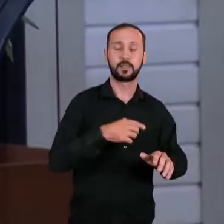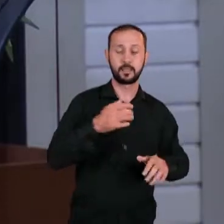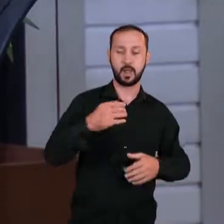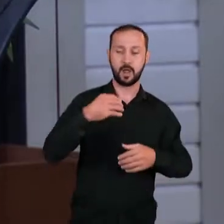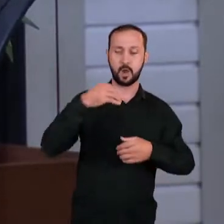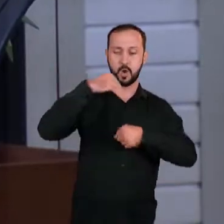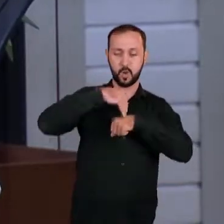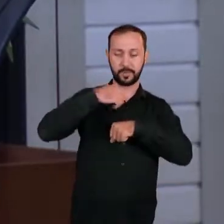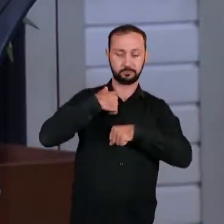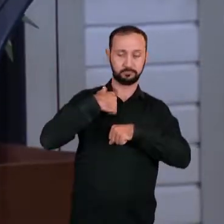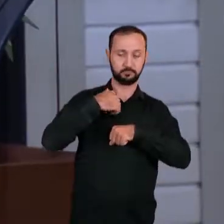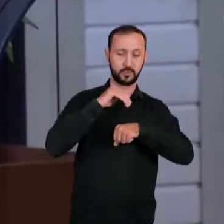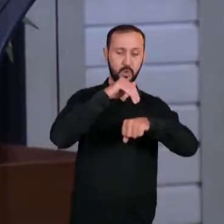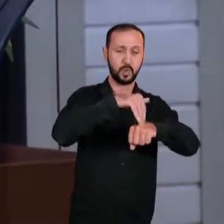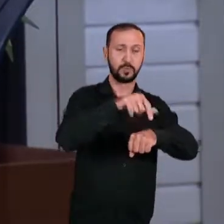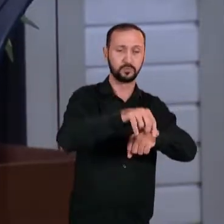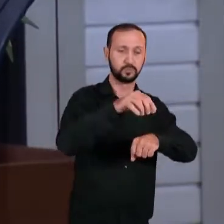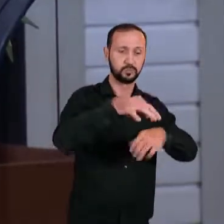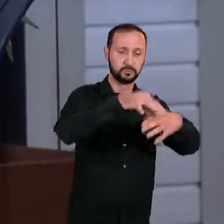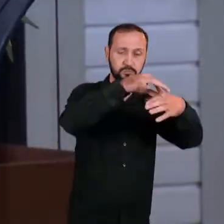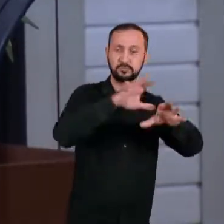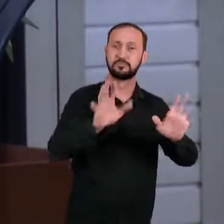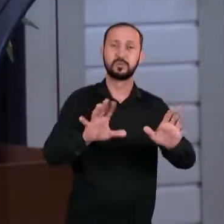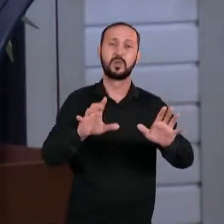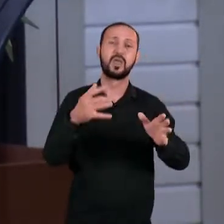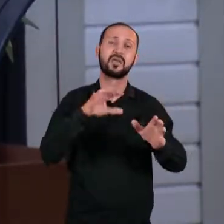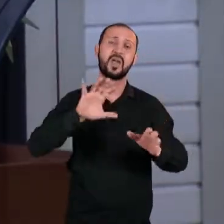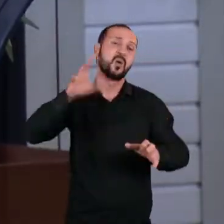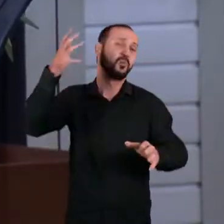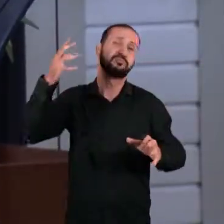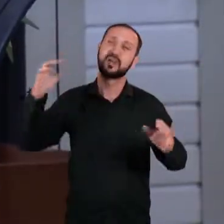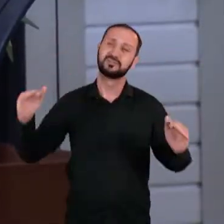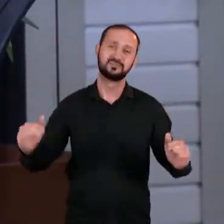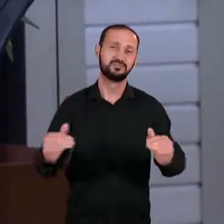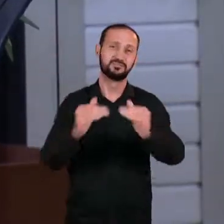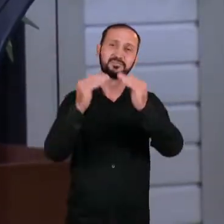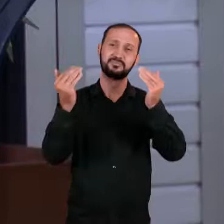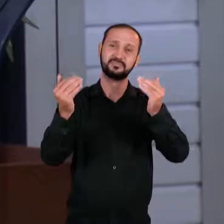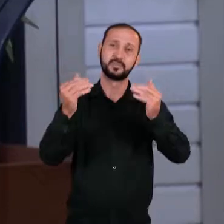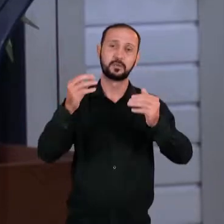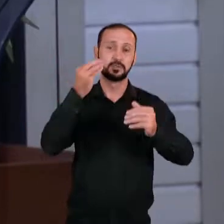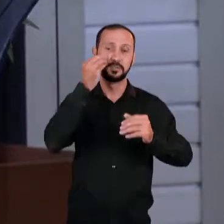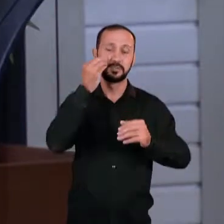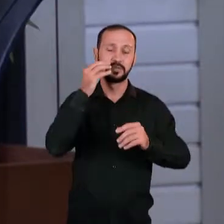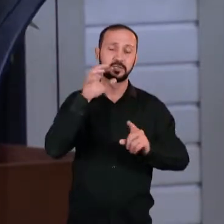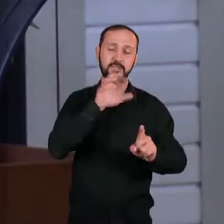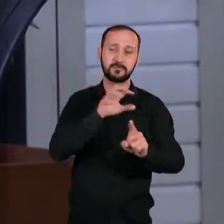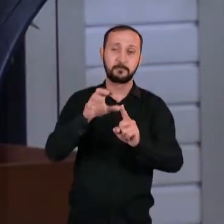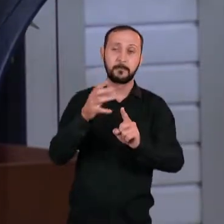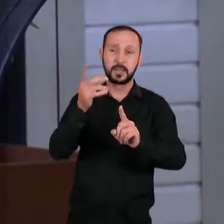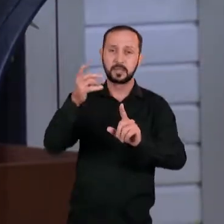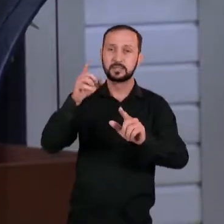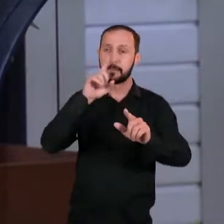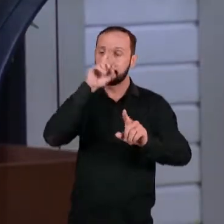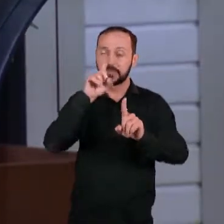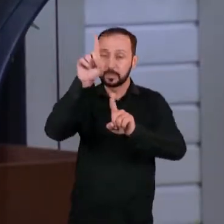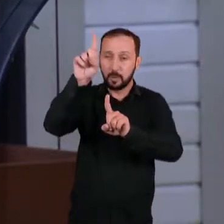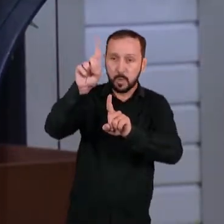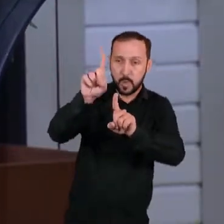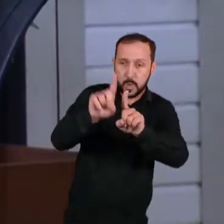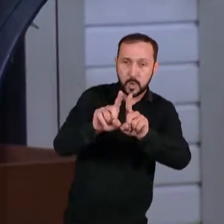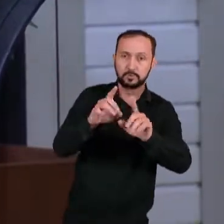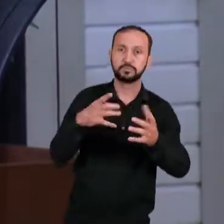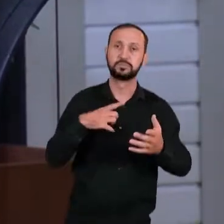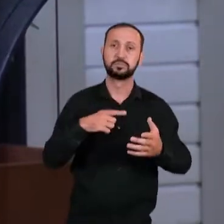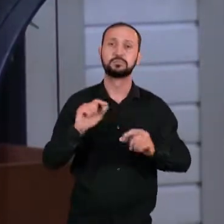nem do empregador, realmente são associações, que a gente tenta sempre minimizar esse risco. Então, por parte dos empregadores, é dar